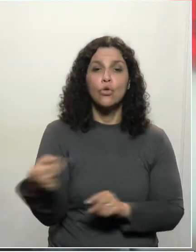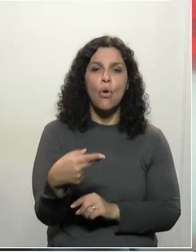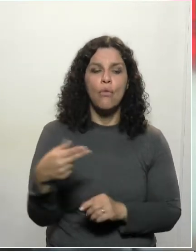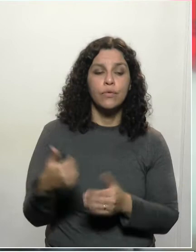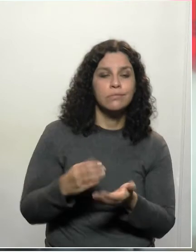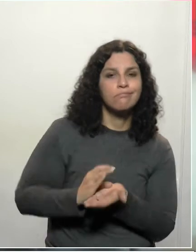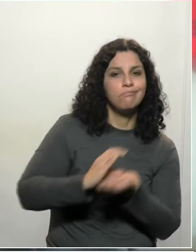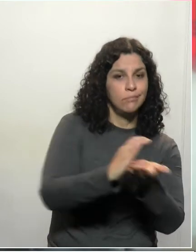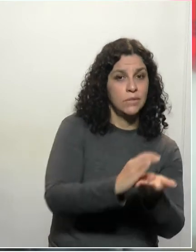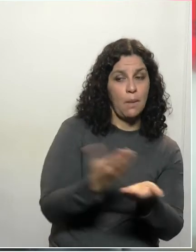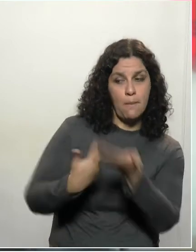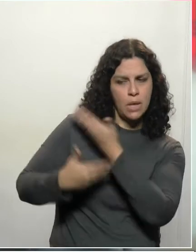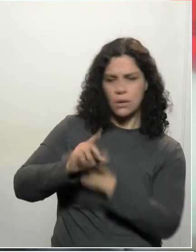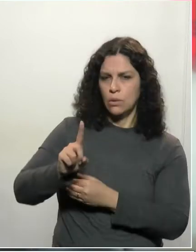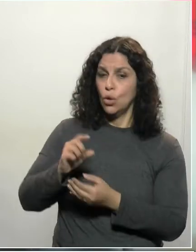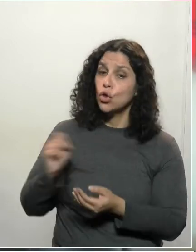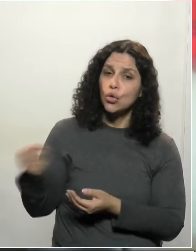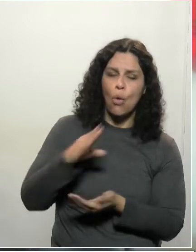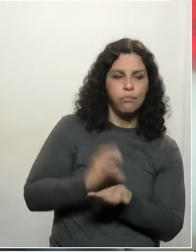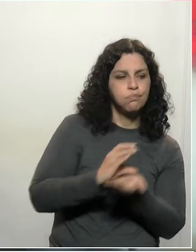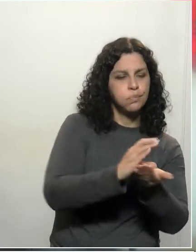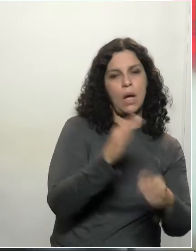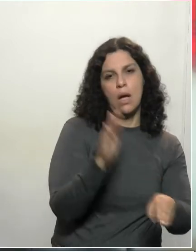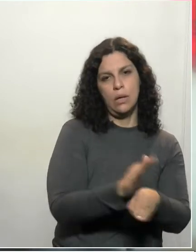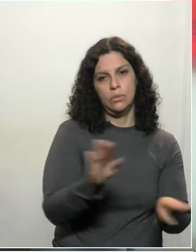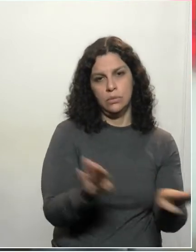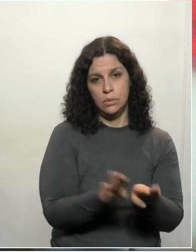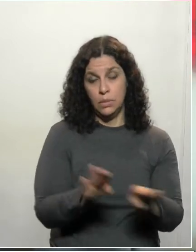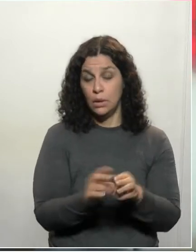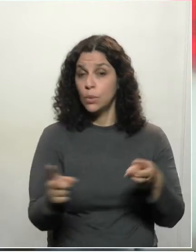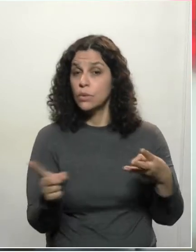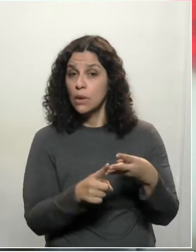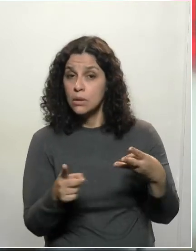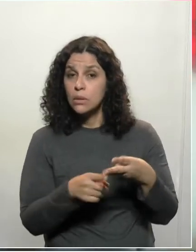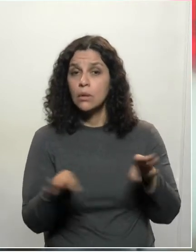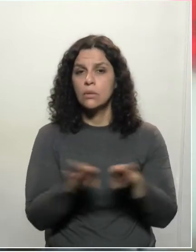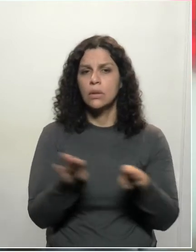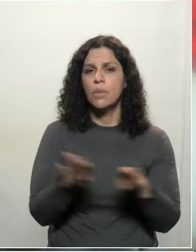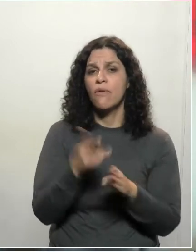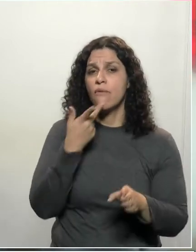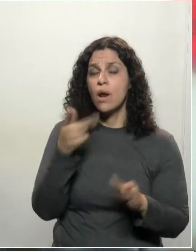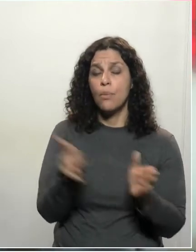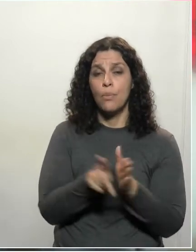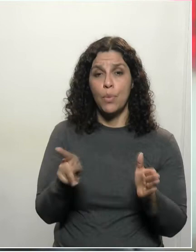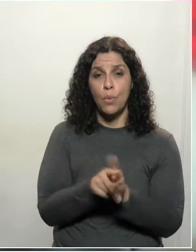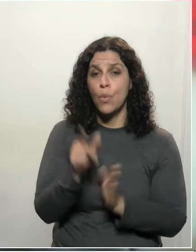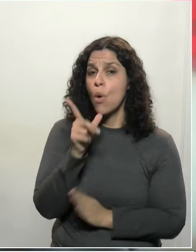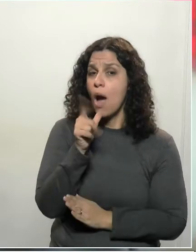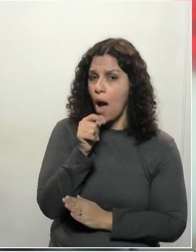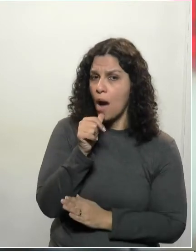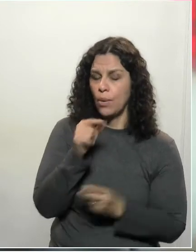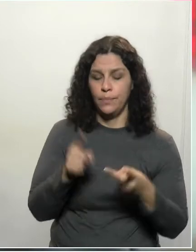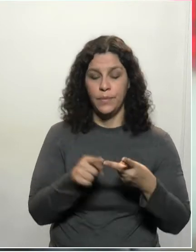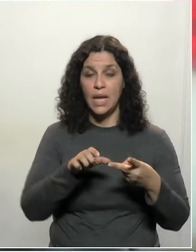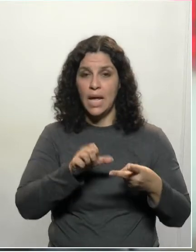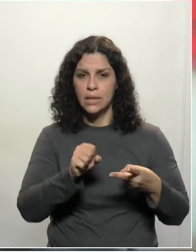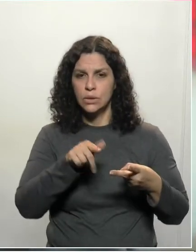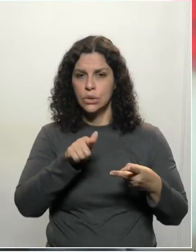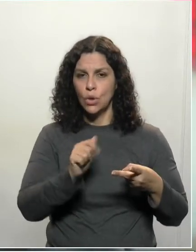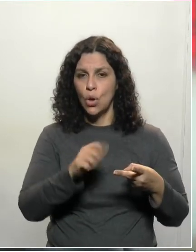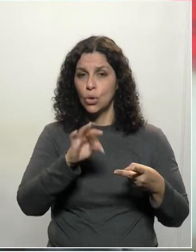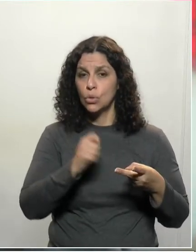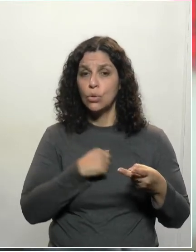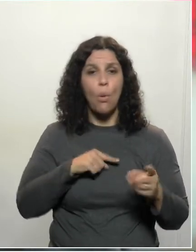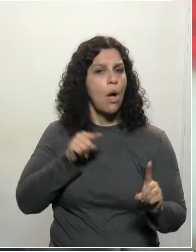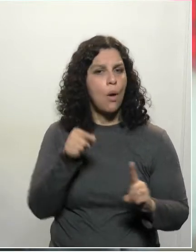não para aqueles que já existem. E terceiro, como eu falei, que o tratamento, a coleta, o tratamento e a distribuição de água e esgotamento sanitário não